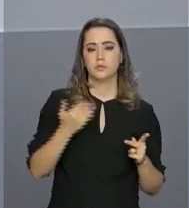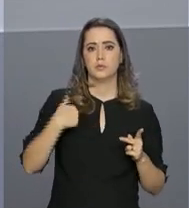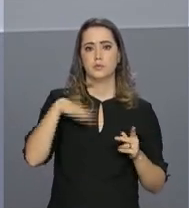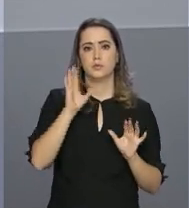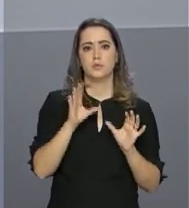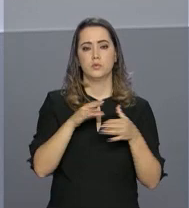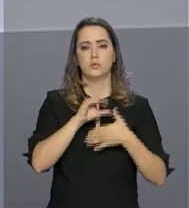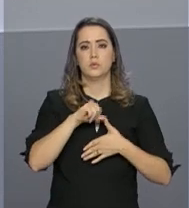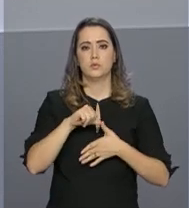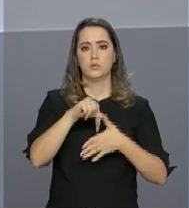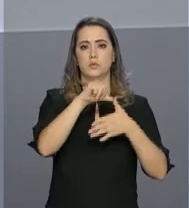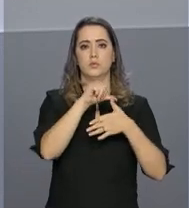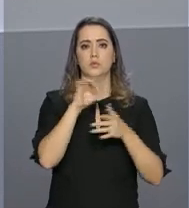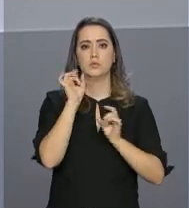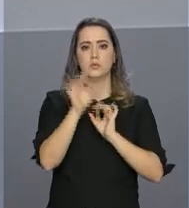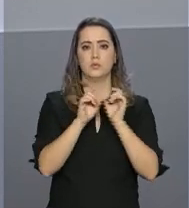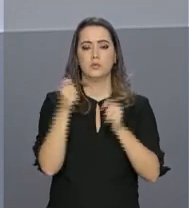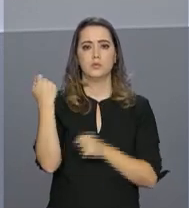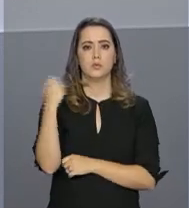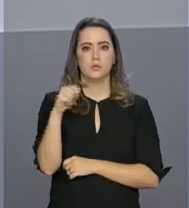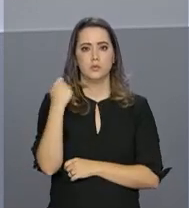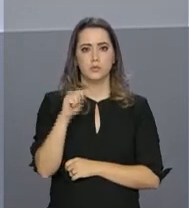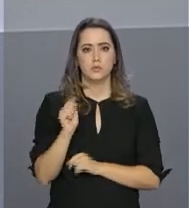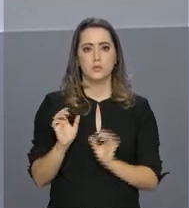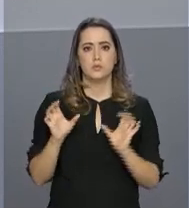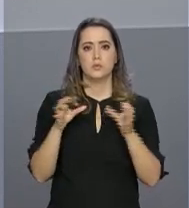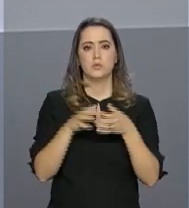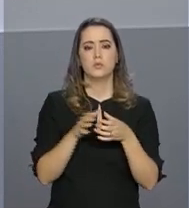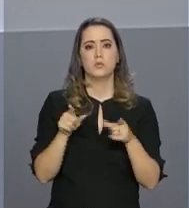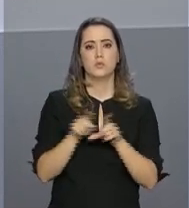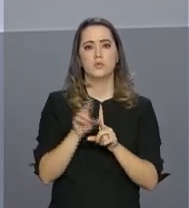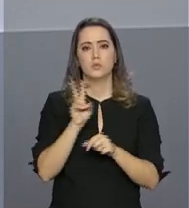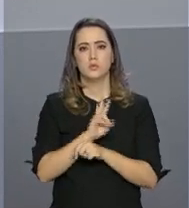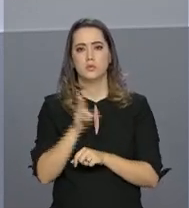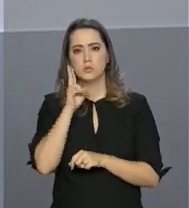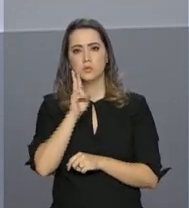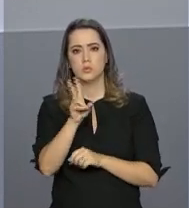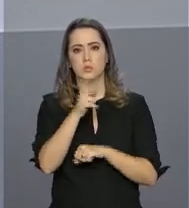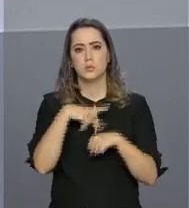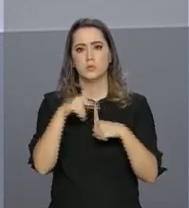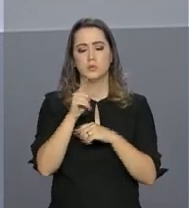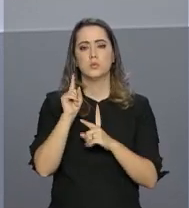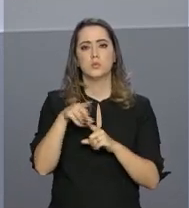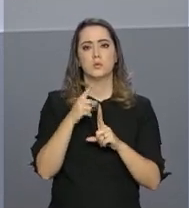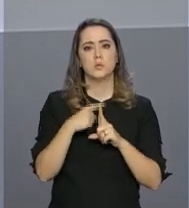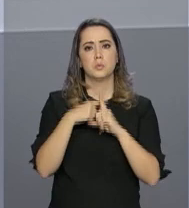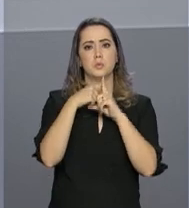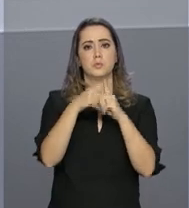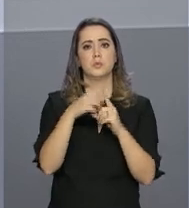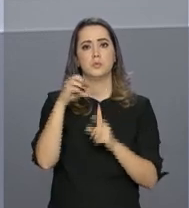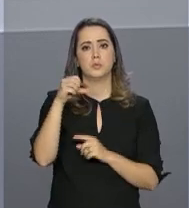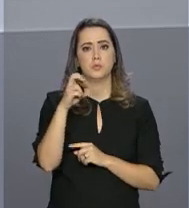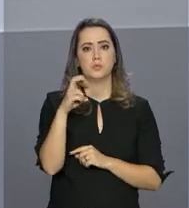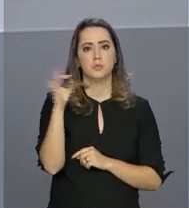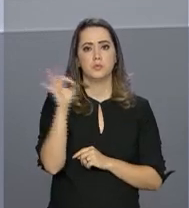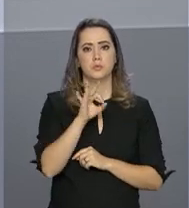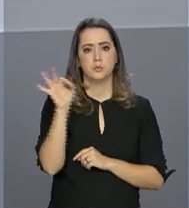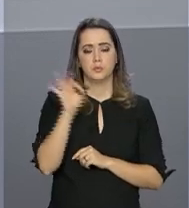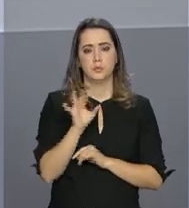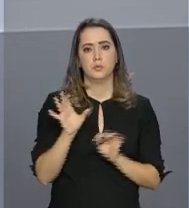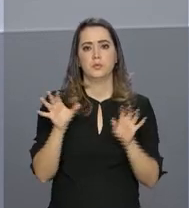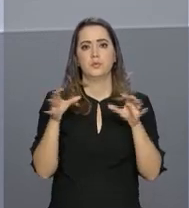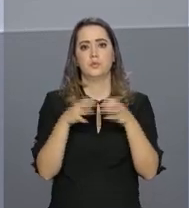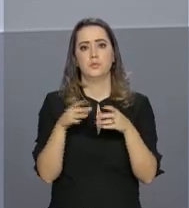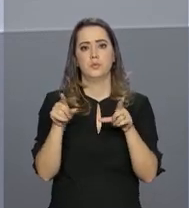a maior parte da América do Sul, especialmente da Argentina. E as avaliações sobre o país são tão positivas que